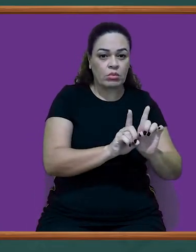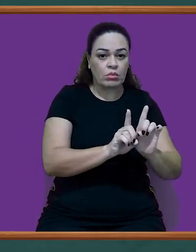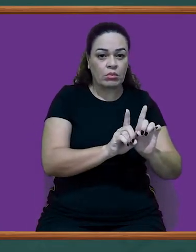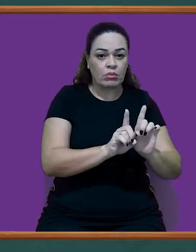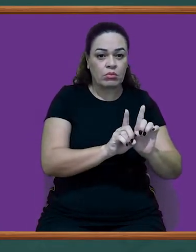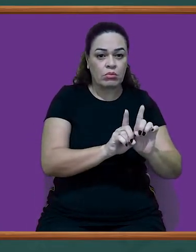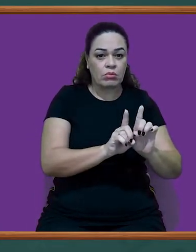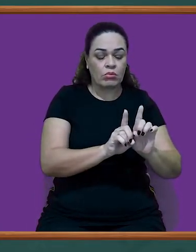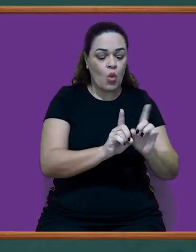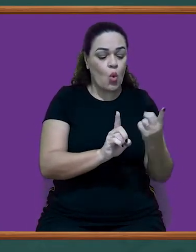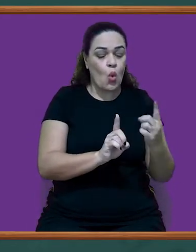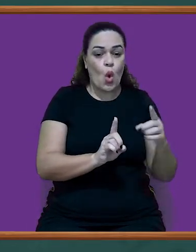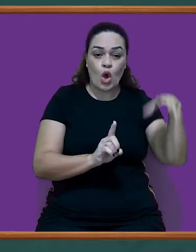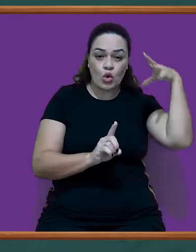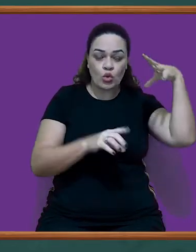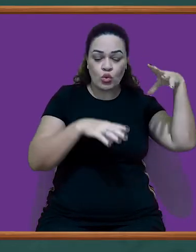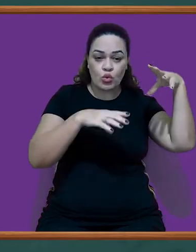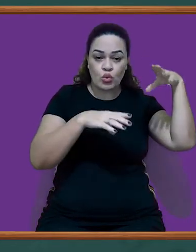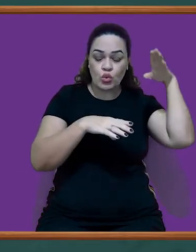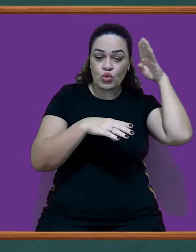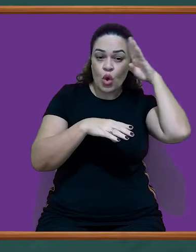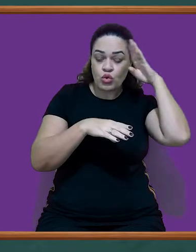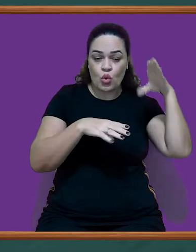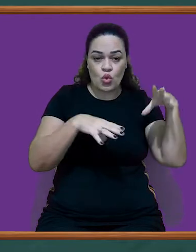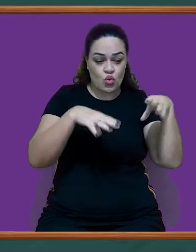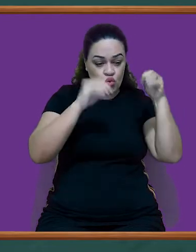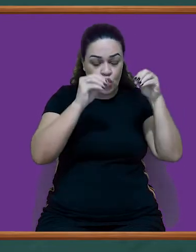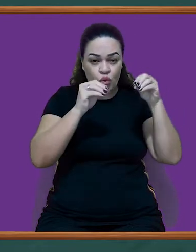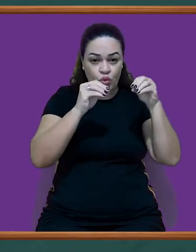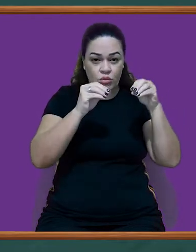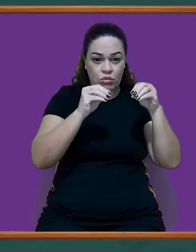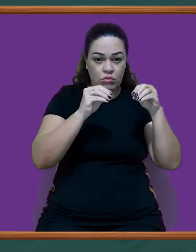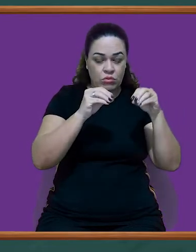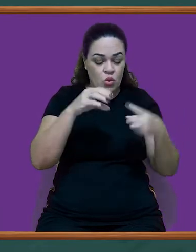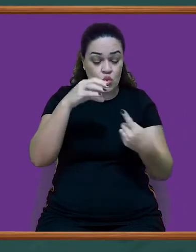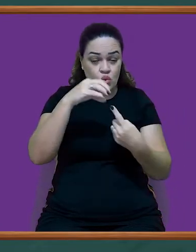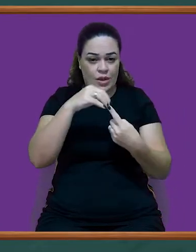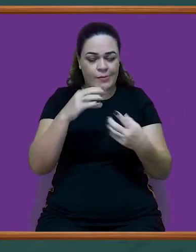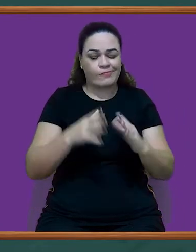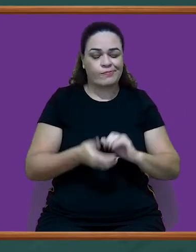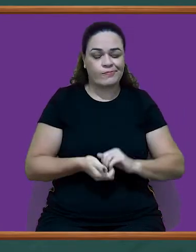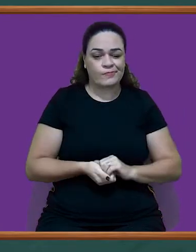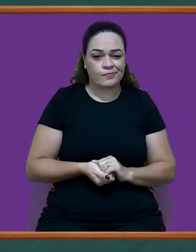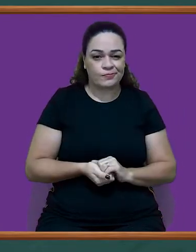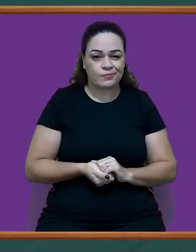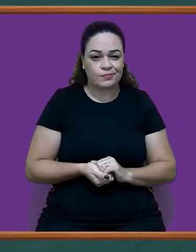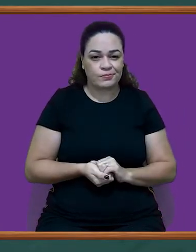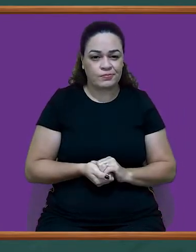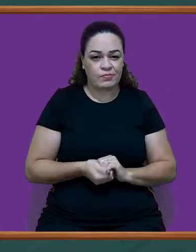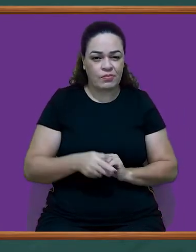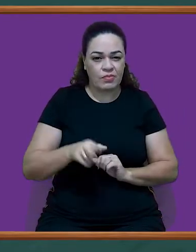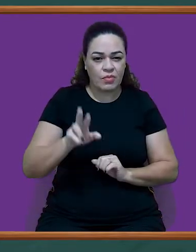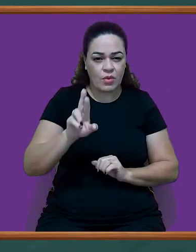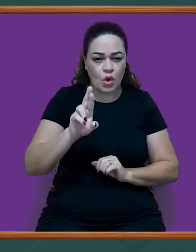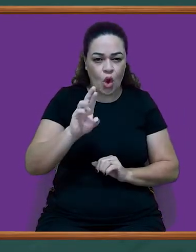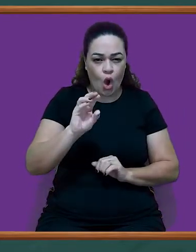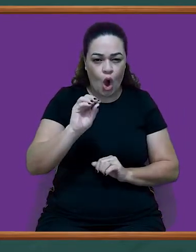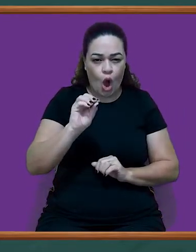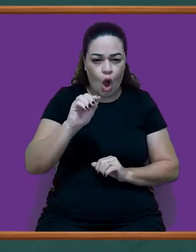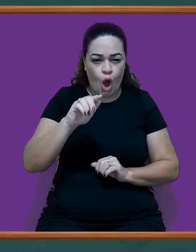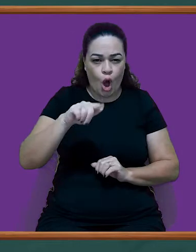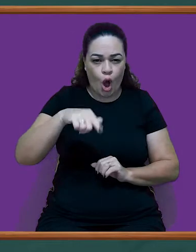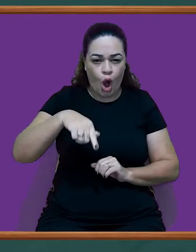o Rock quando ele é realizado com a torre está pro lado do rei é chamado de rock